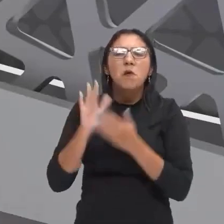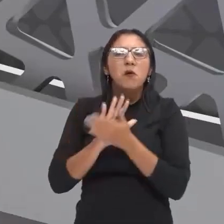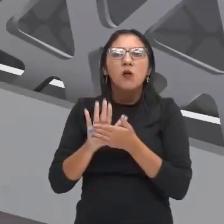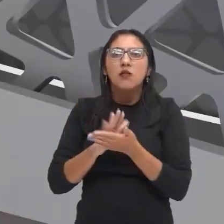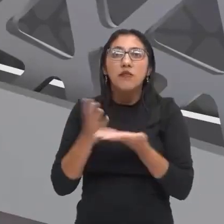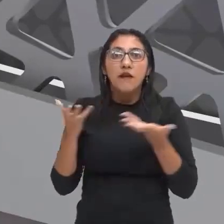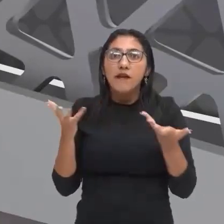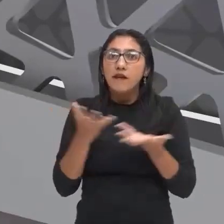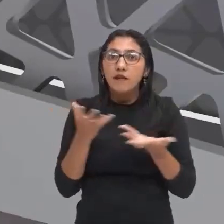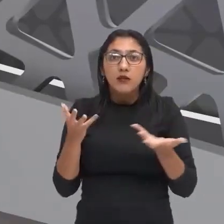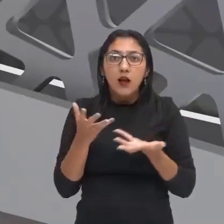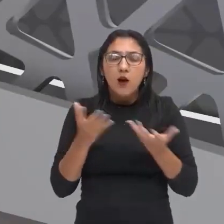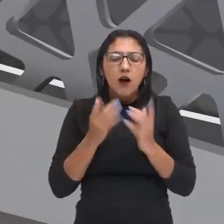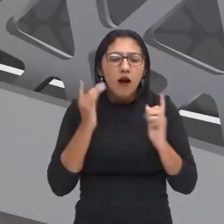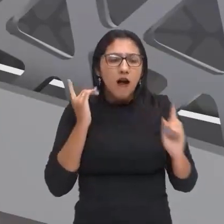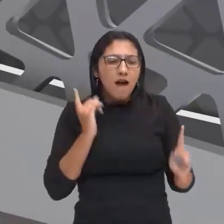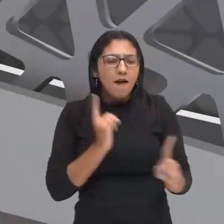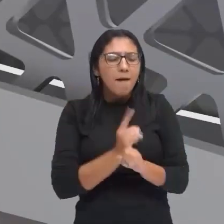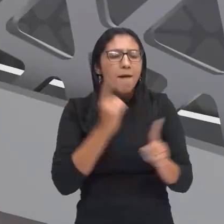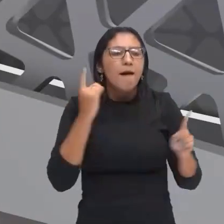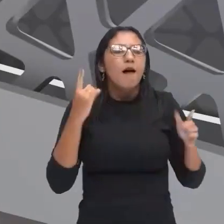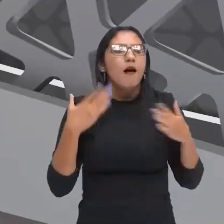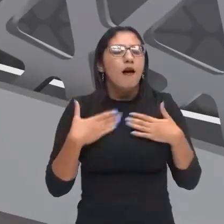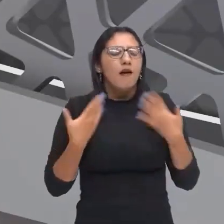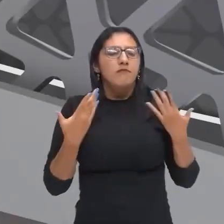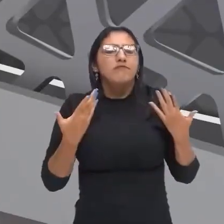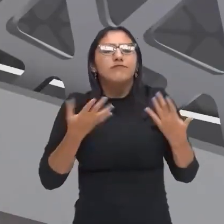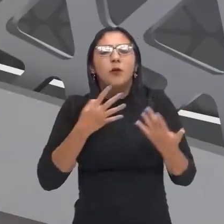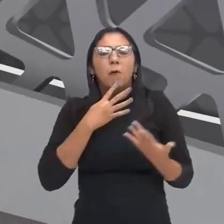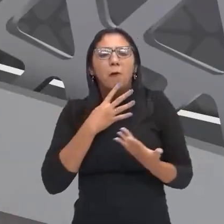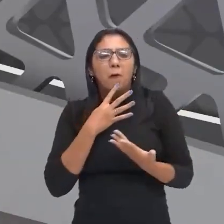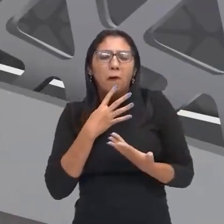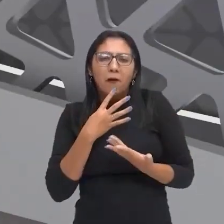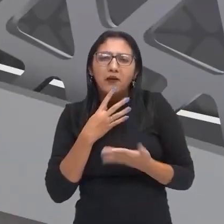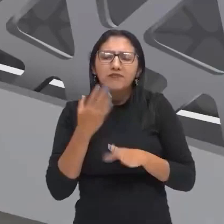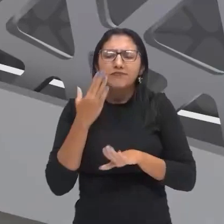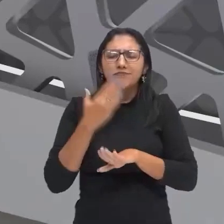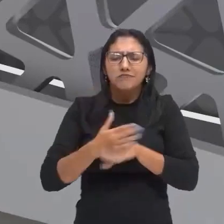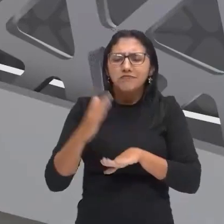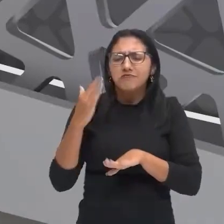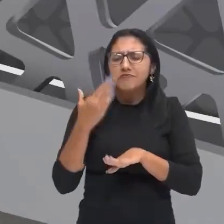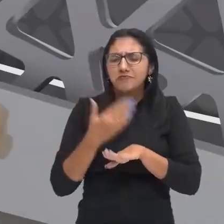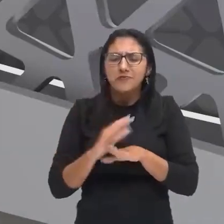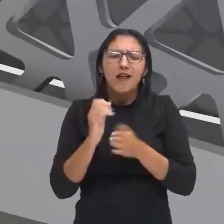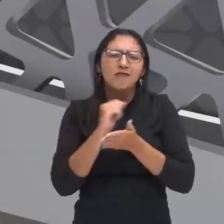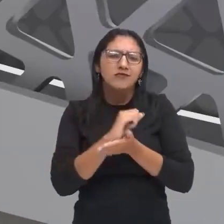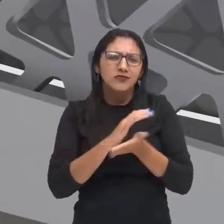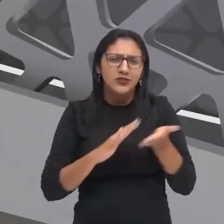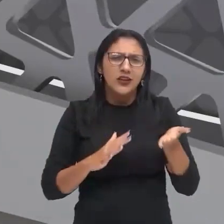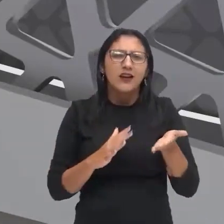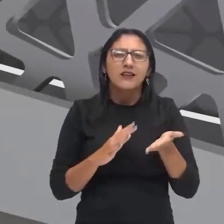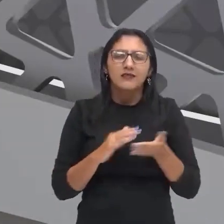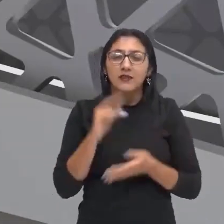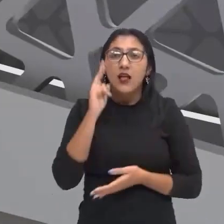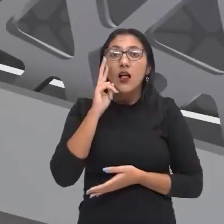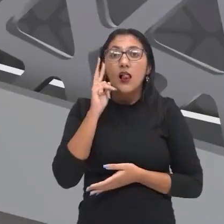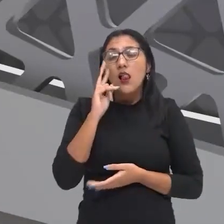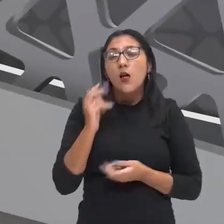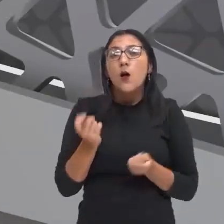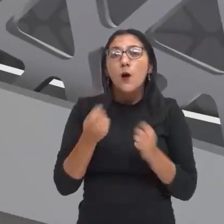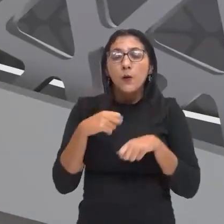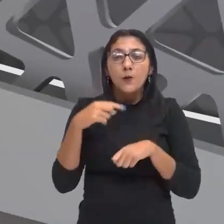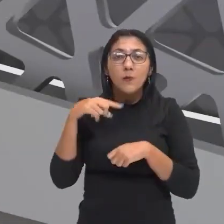iluminadas pelas leituras, pelas nossas aulas, pelas nossas atividades? Não esqueça de colocar essas impressões